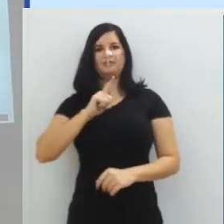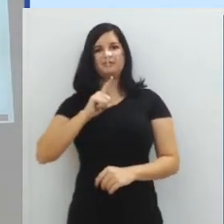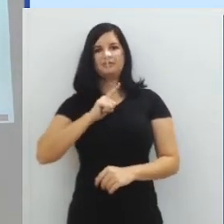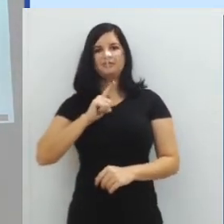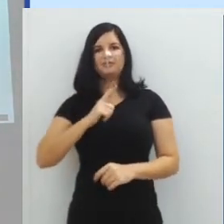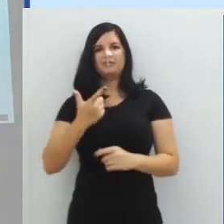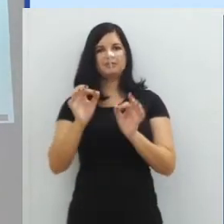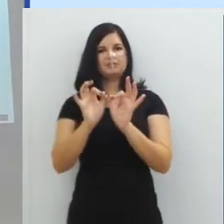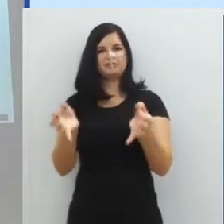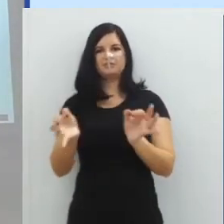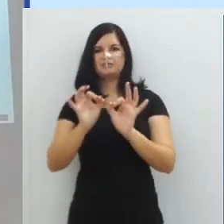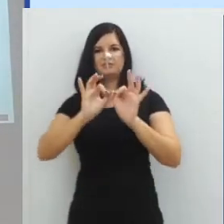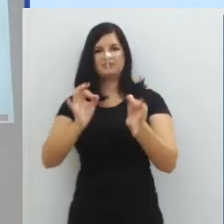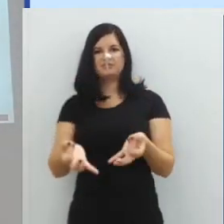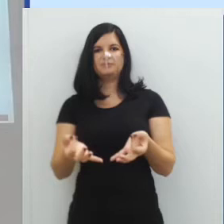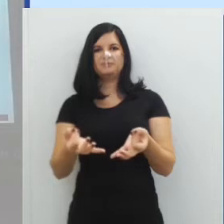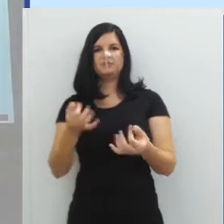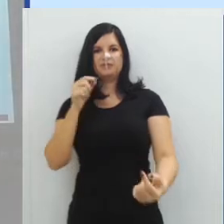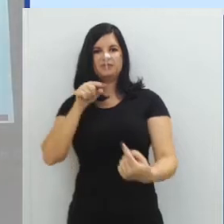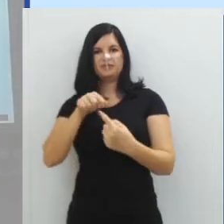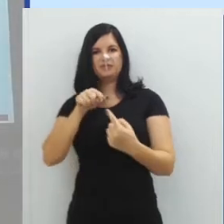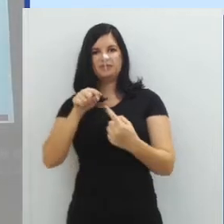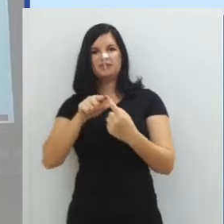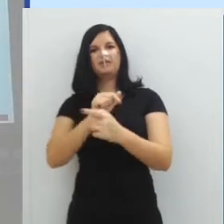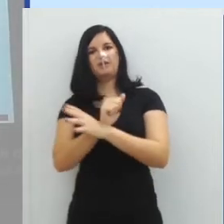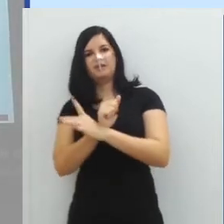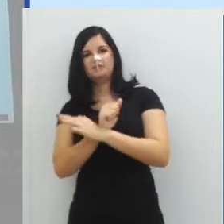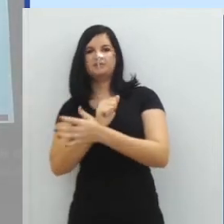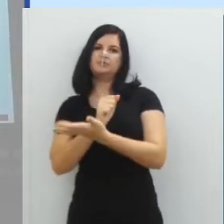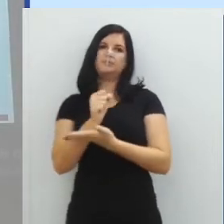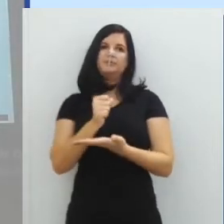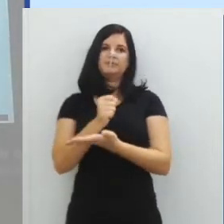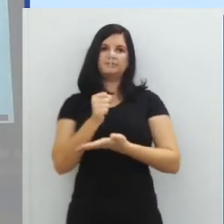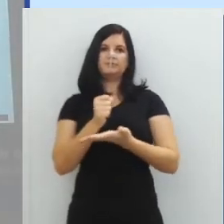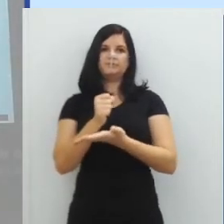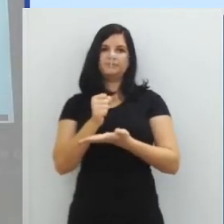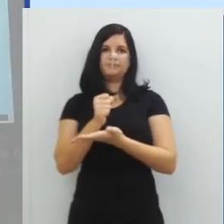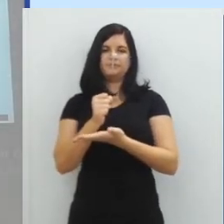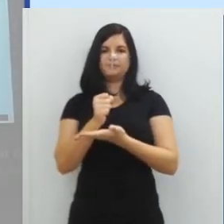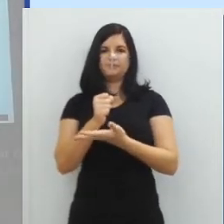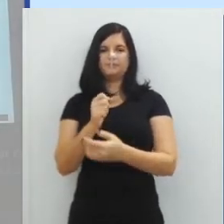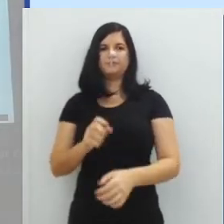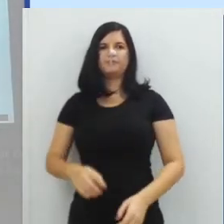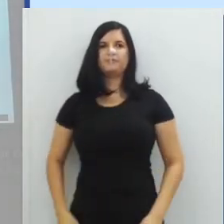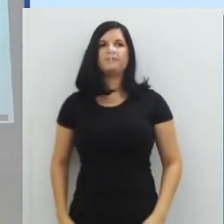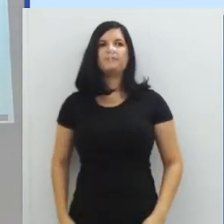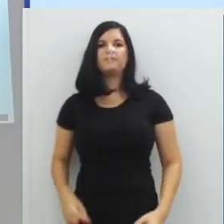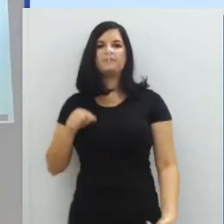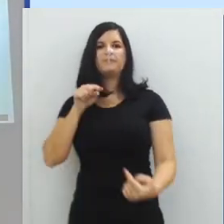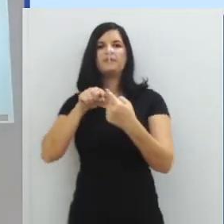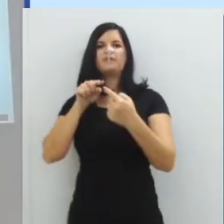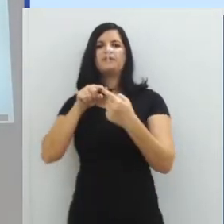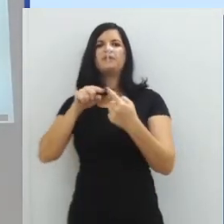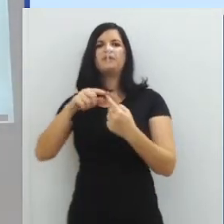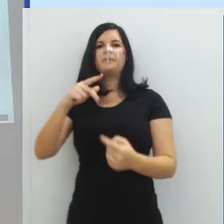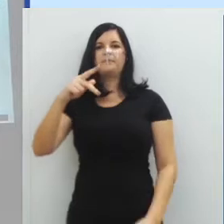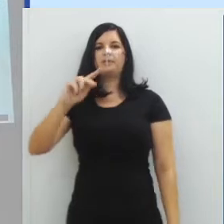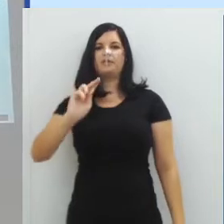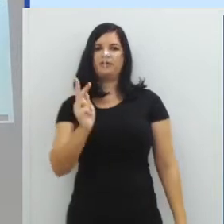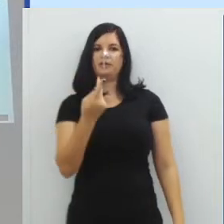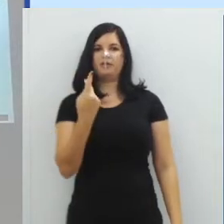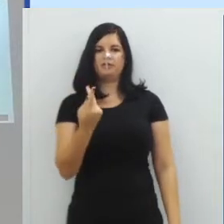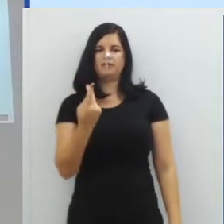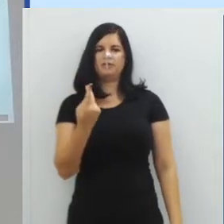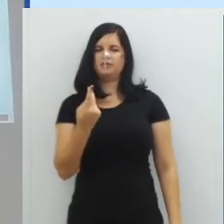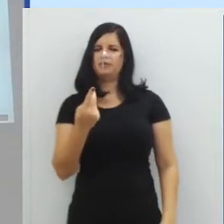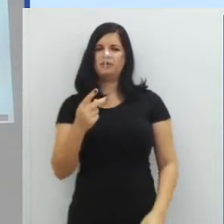uma coisa bem simples, e é um indicador de ácido e base. Passei. Aí a gente, quando vai indicar o pH, o